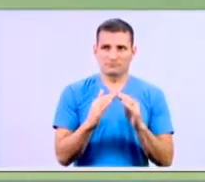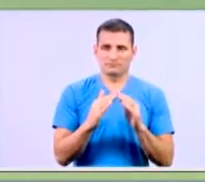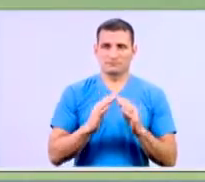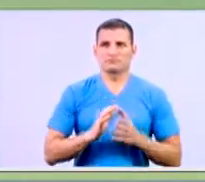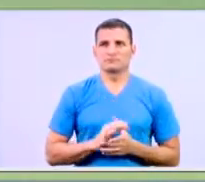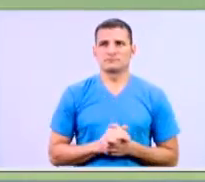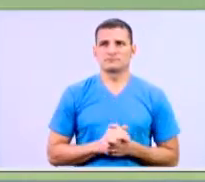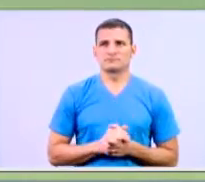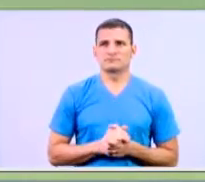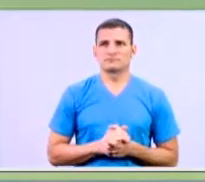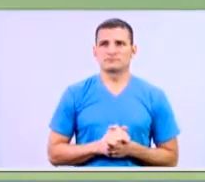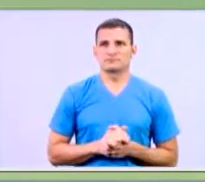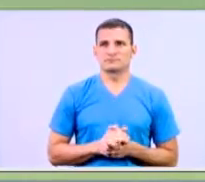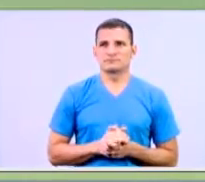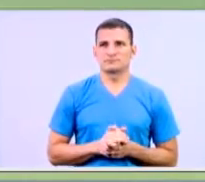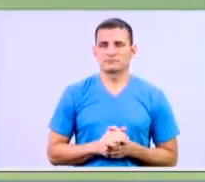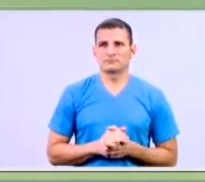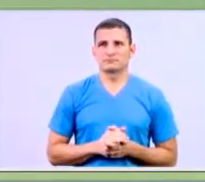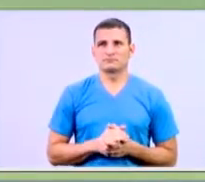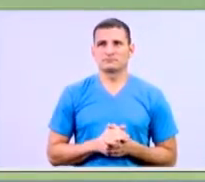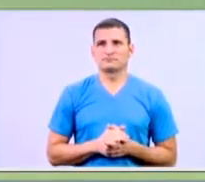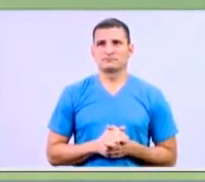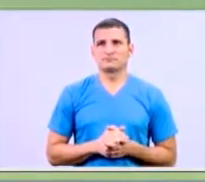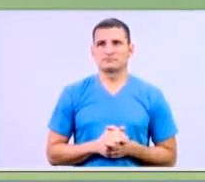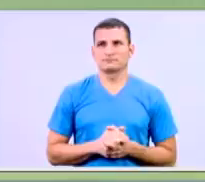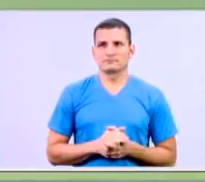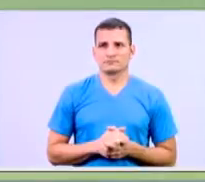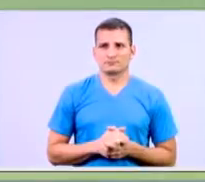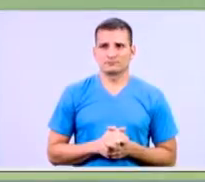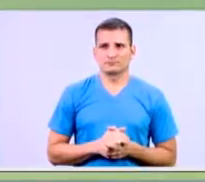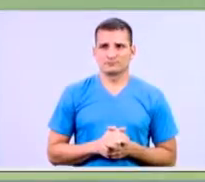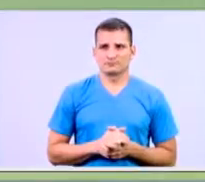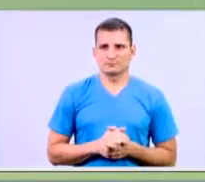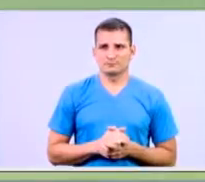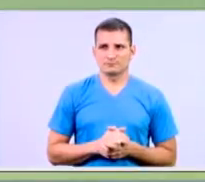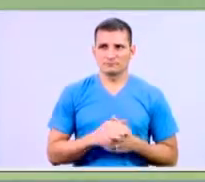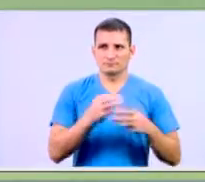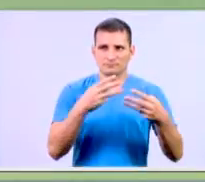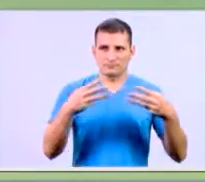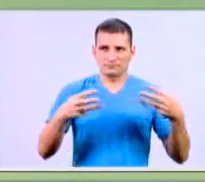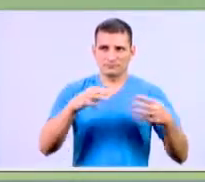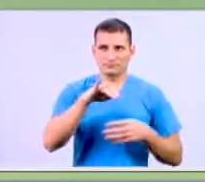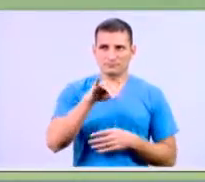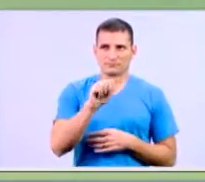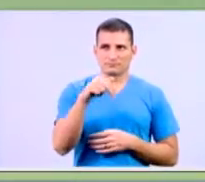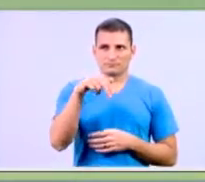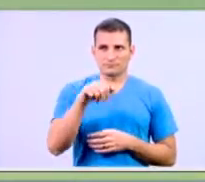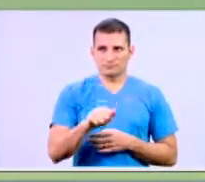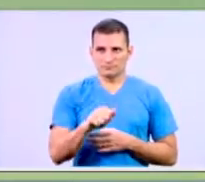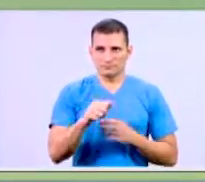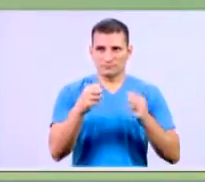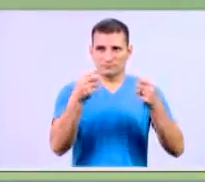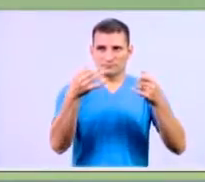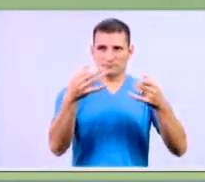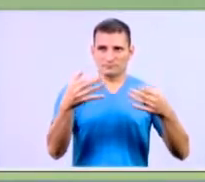da base, que vocês têm acesso em casa. Na estrutura da IANA, descreva os nomes das